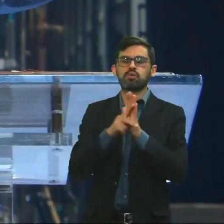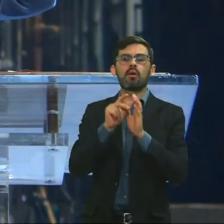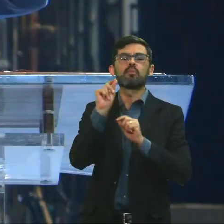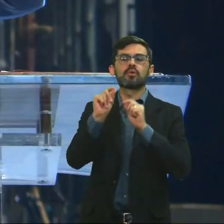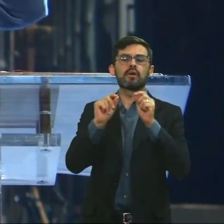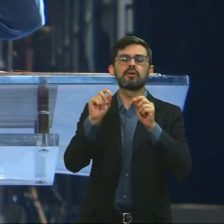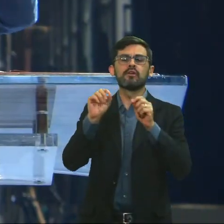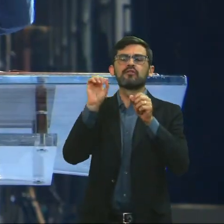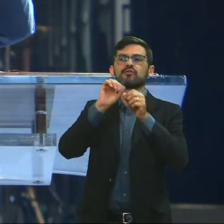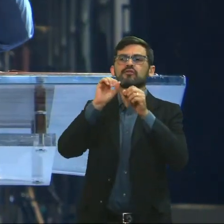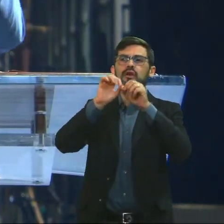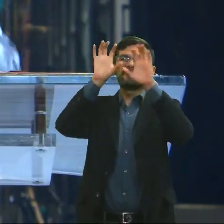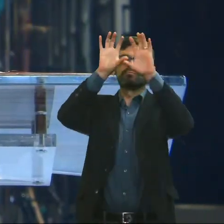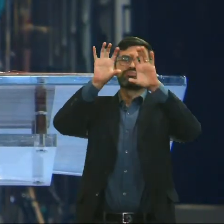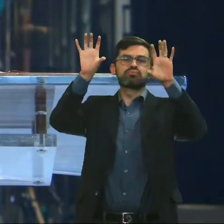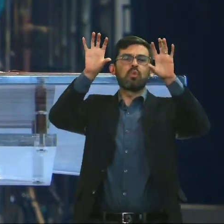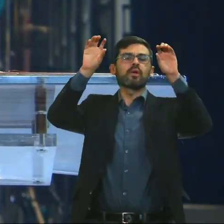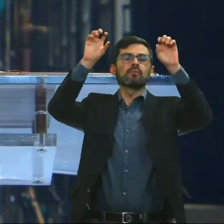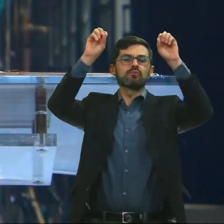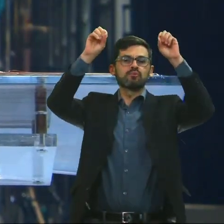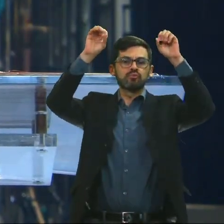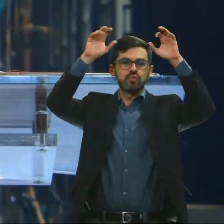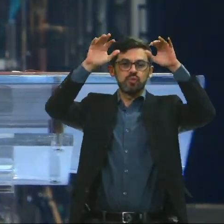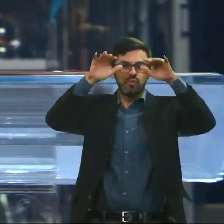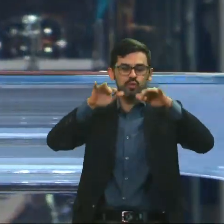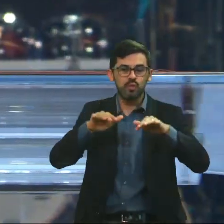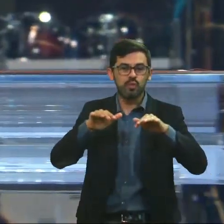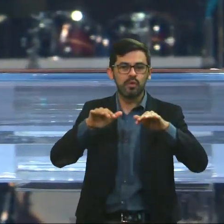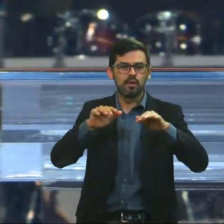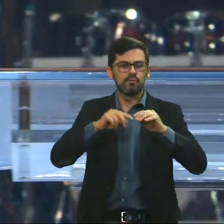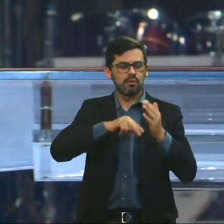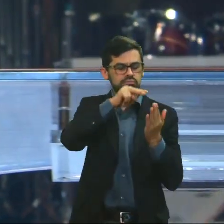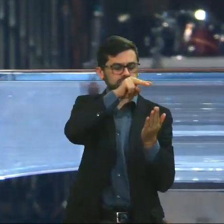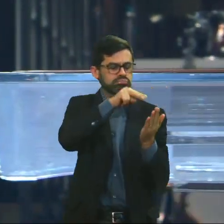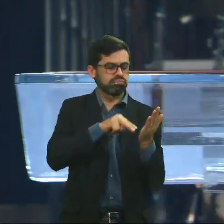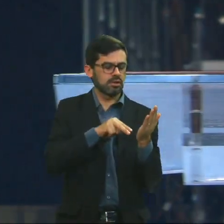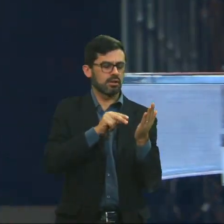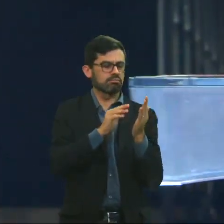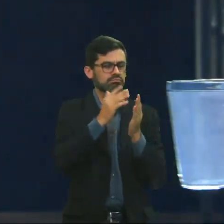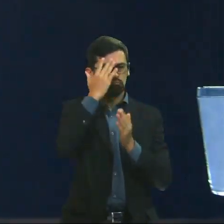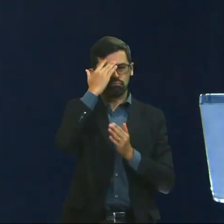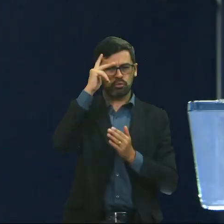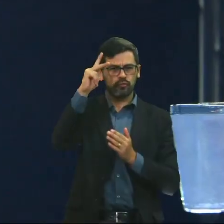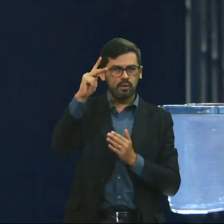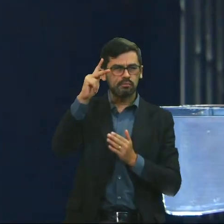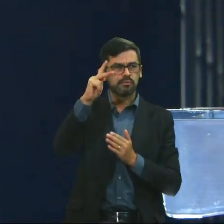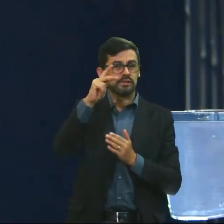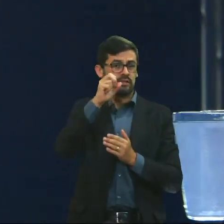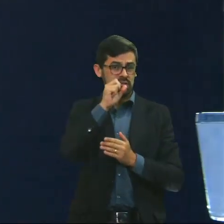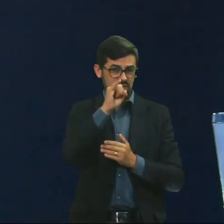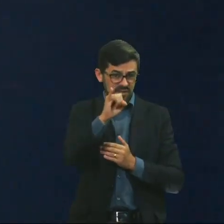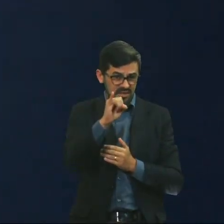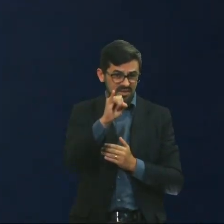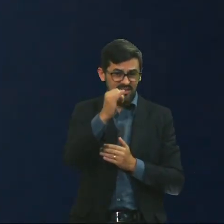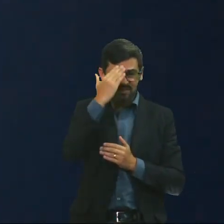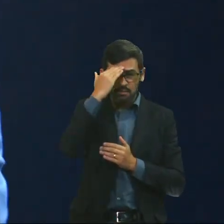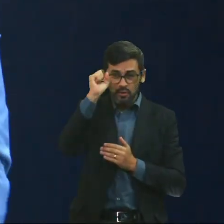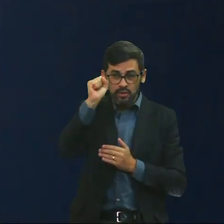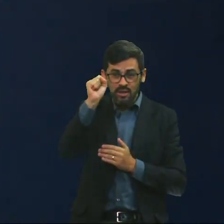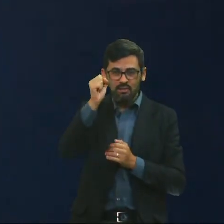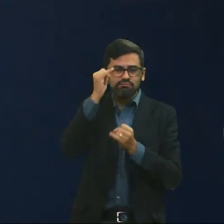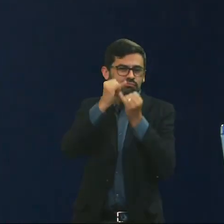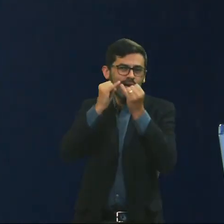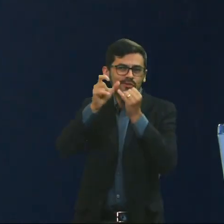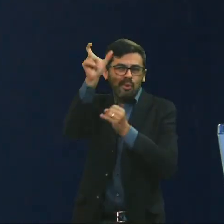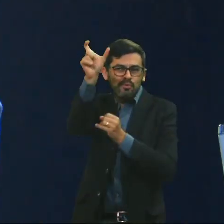as nuvens gotejarem. E enquanto eu lia o livro de Provérbios, eu fiquei pensando, se a sabedoria é uma pessoa, eu